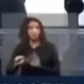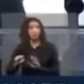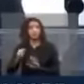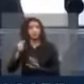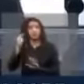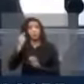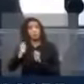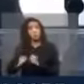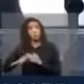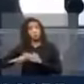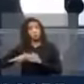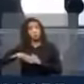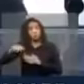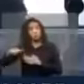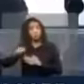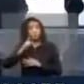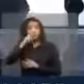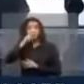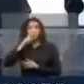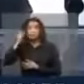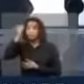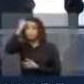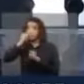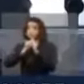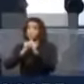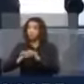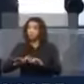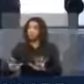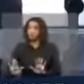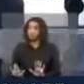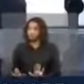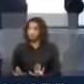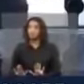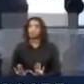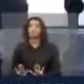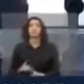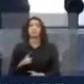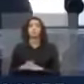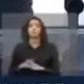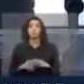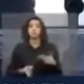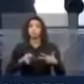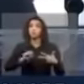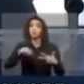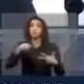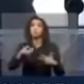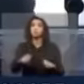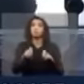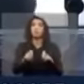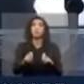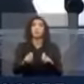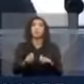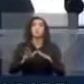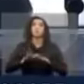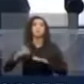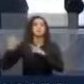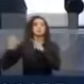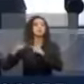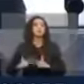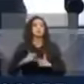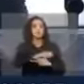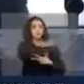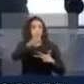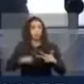desencadeie perigosíssimas ideias de que as decisões judiciais não podem mais sustentar na fórmula tradicional de separação de